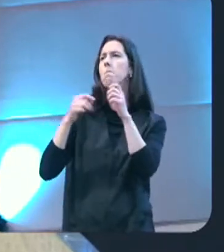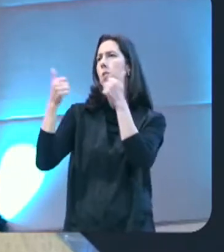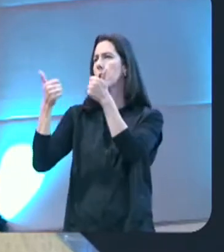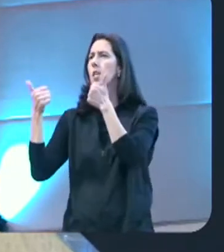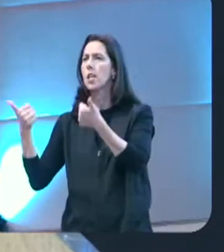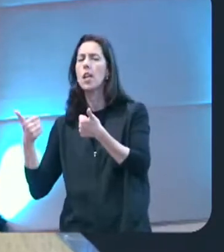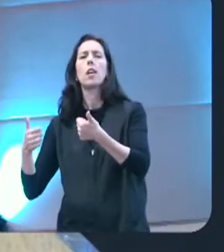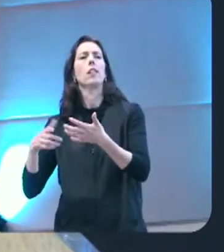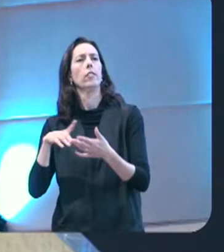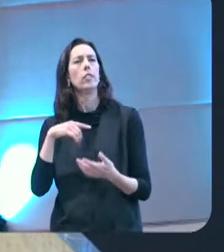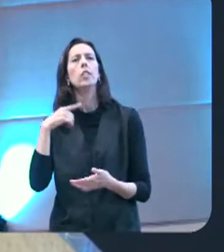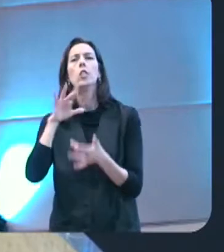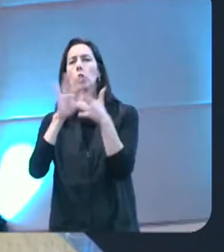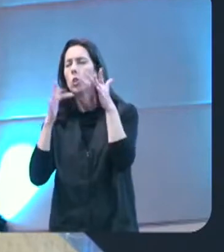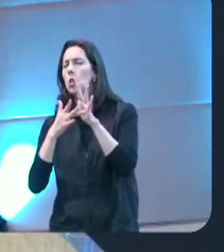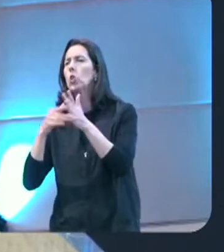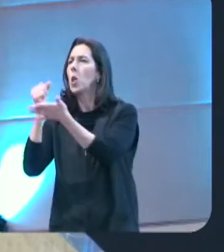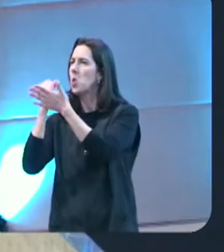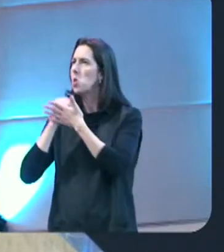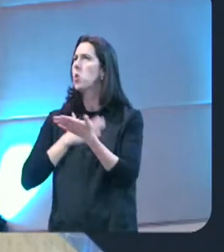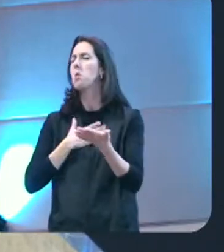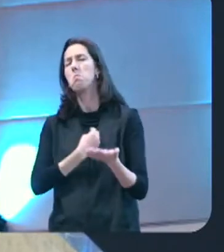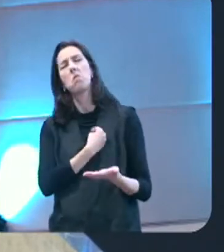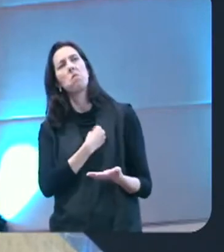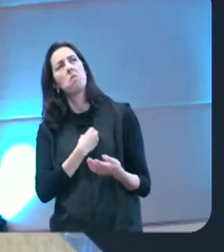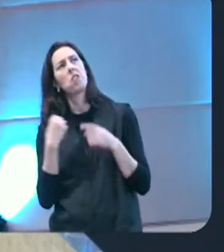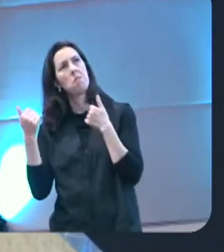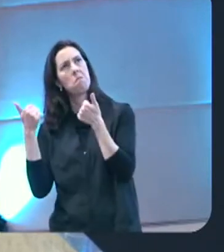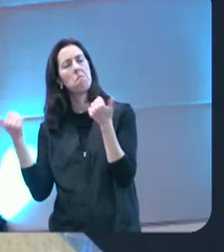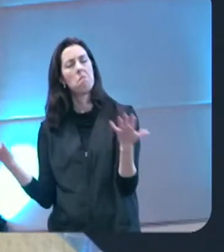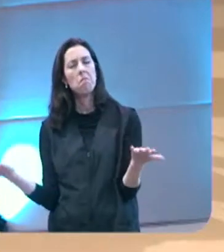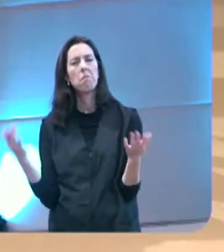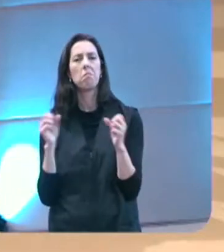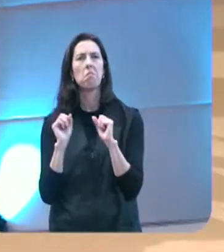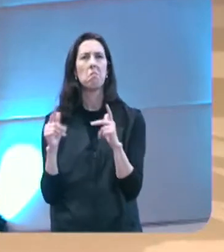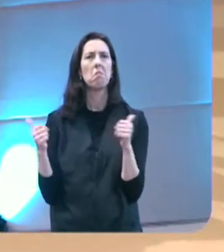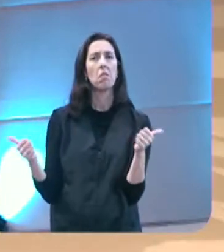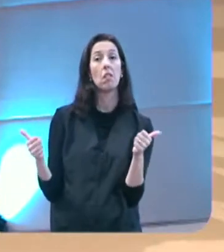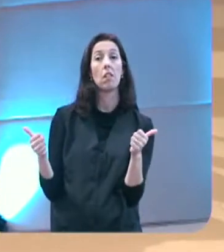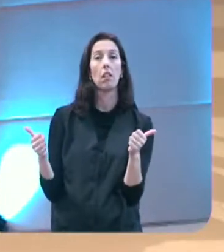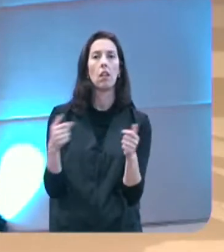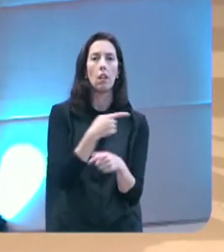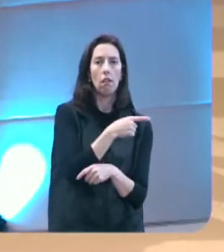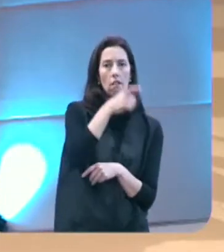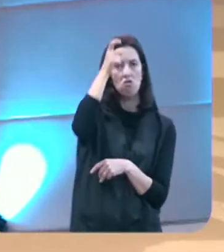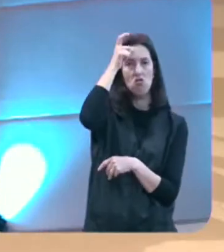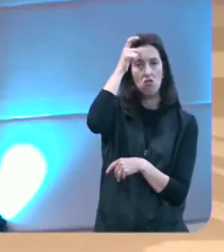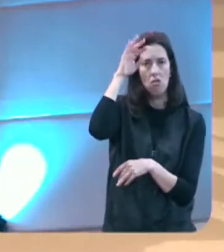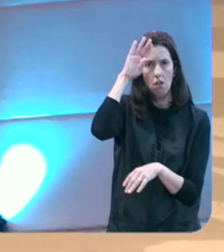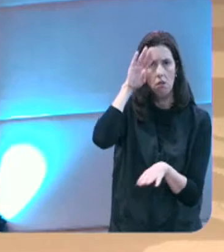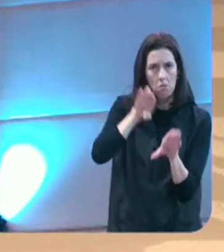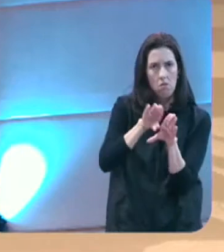Estes homens estiveram tão perto da salvação e ficaram tão longe.